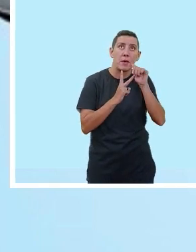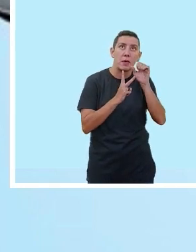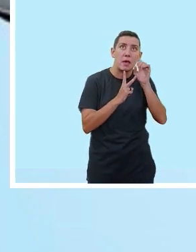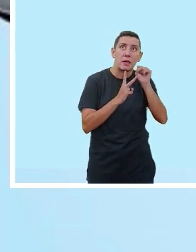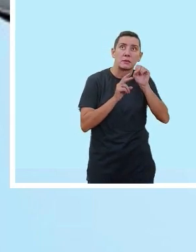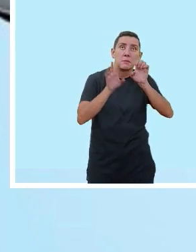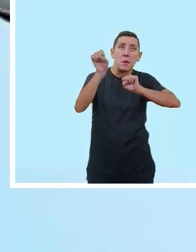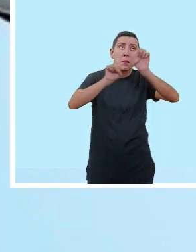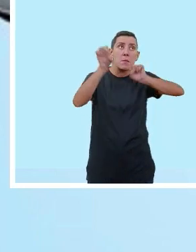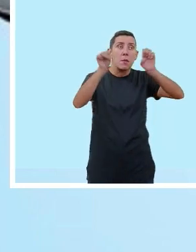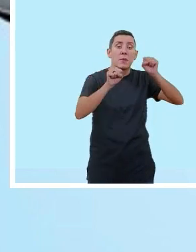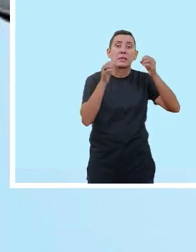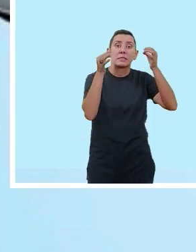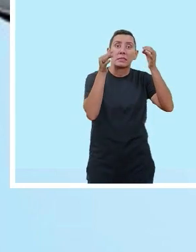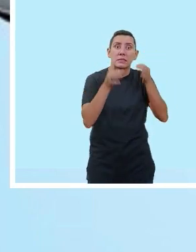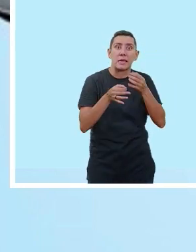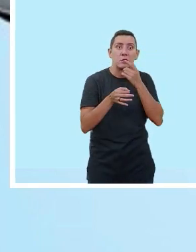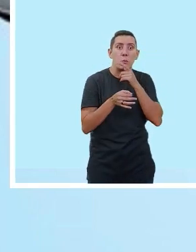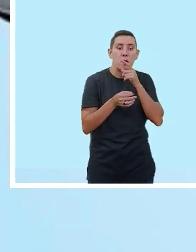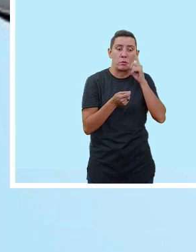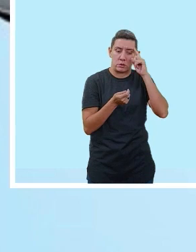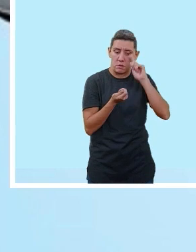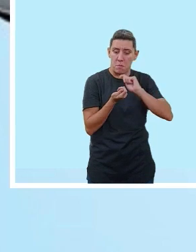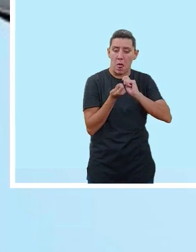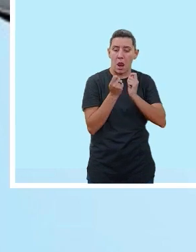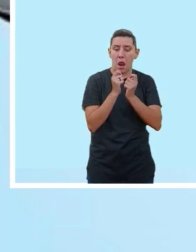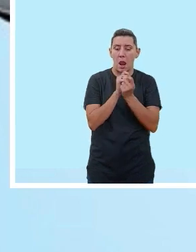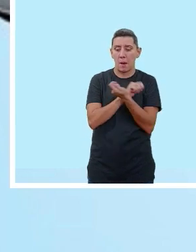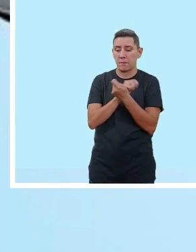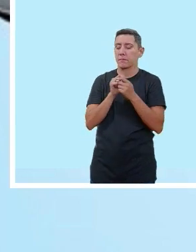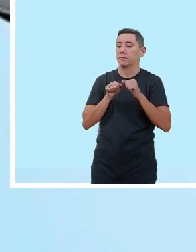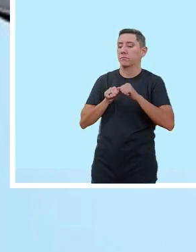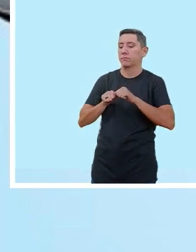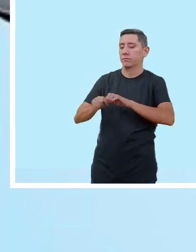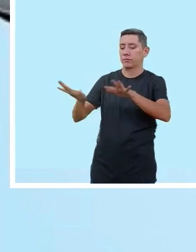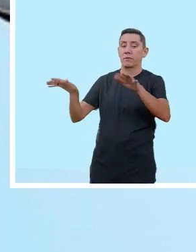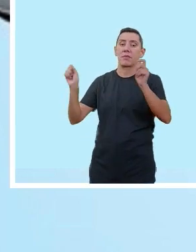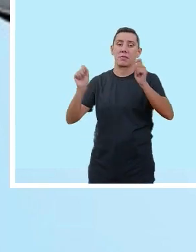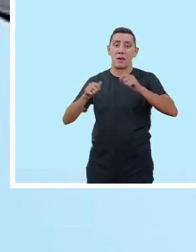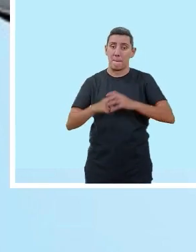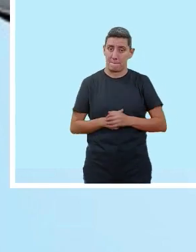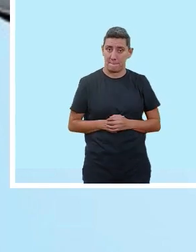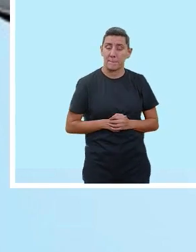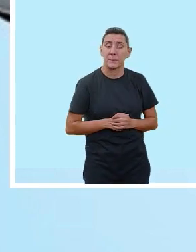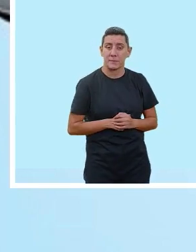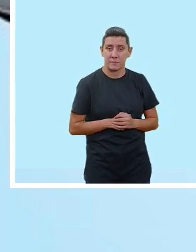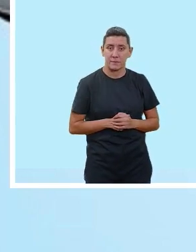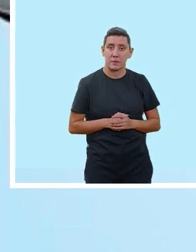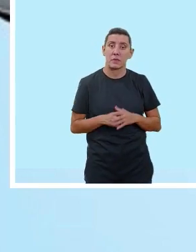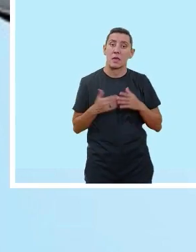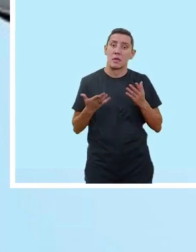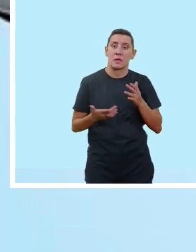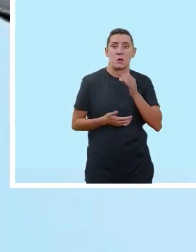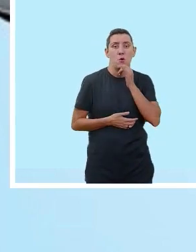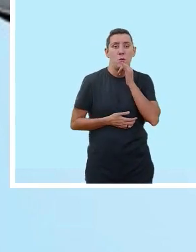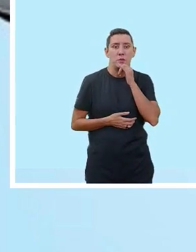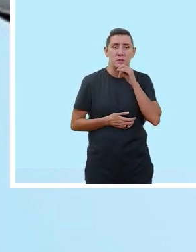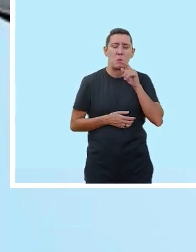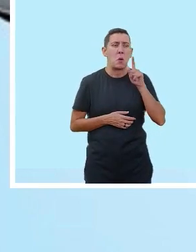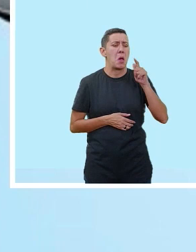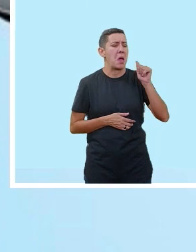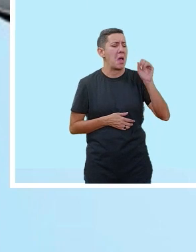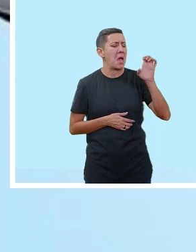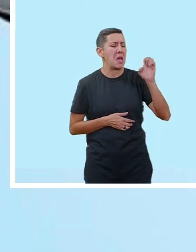né? Então existe uma série de desenvolvimentos em relação ao hidrogênio, porque o hidrogênio ele tem uma